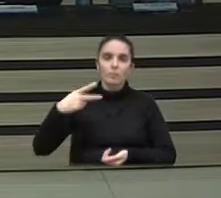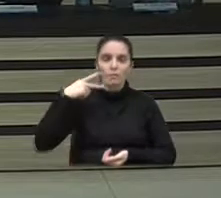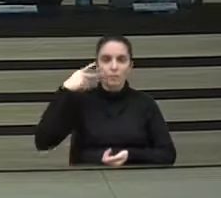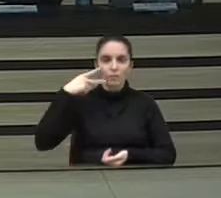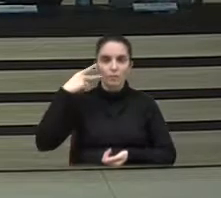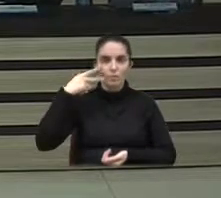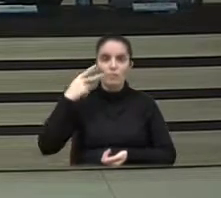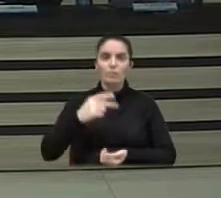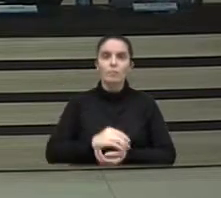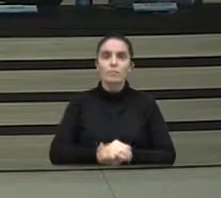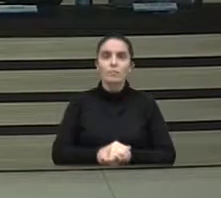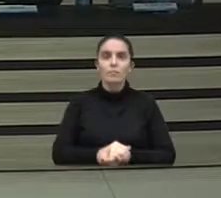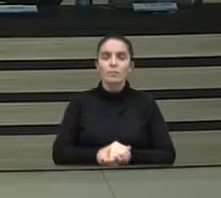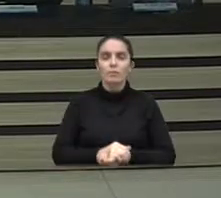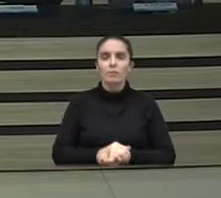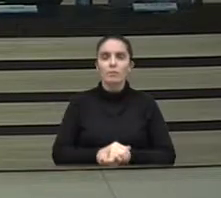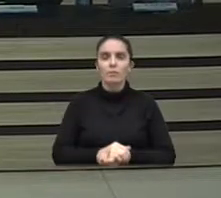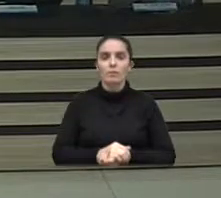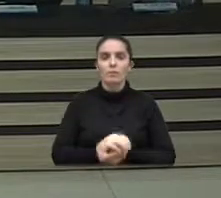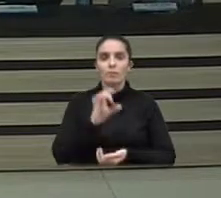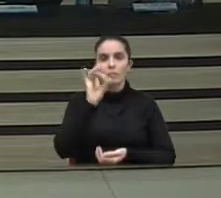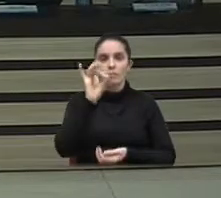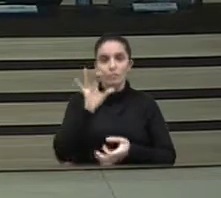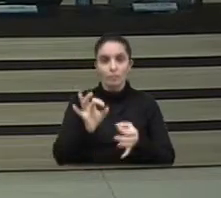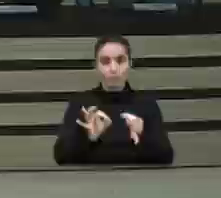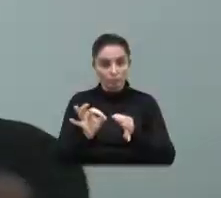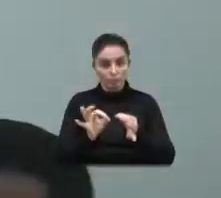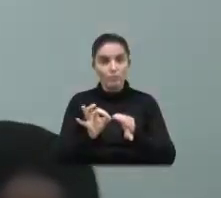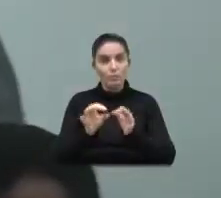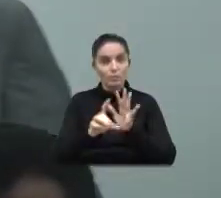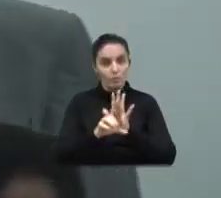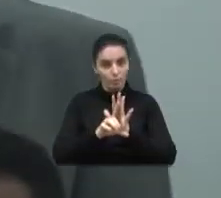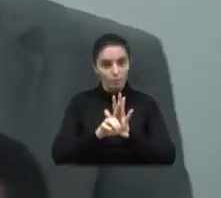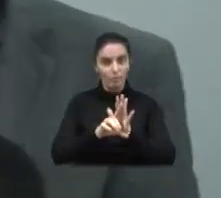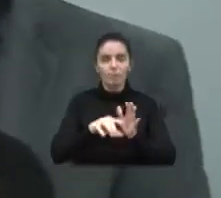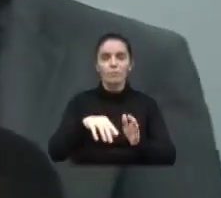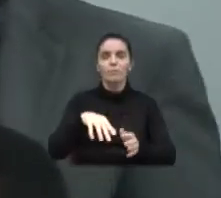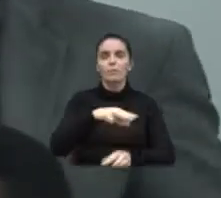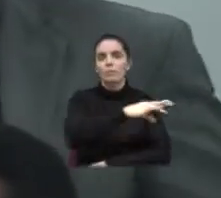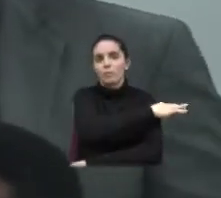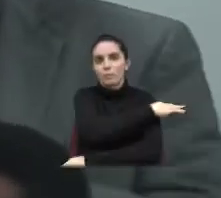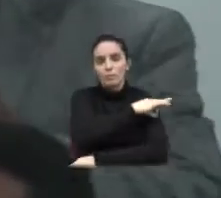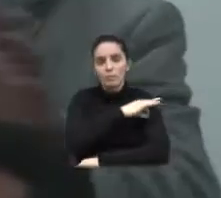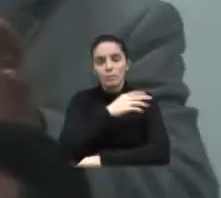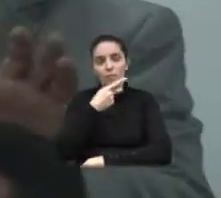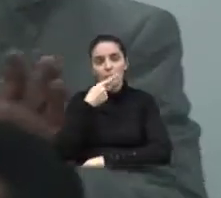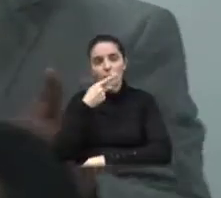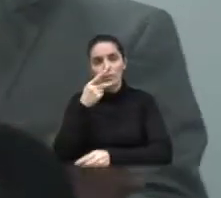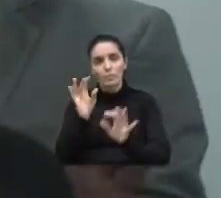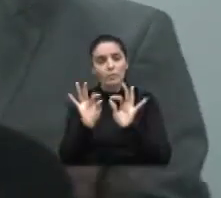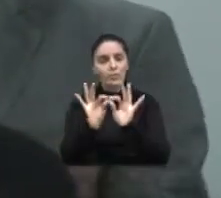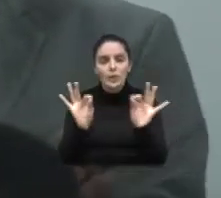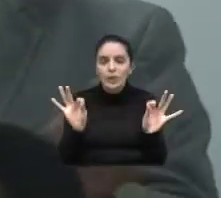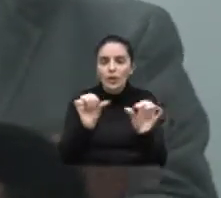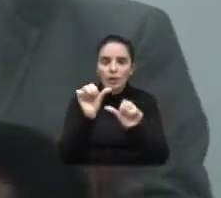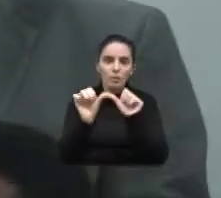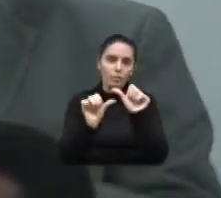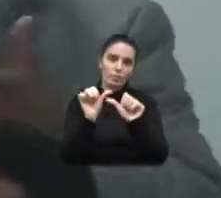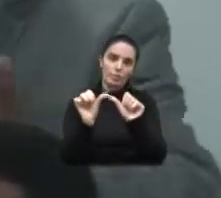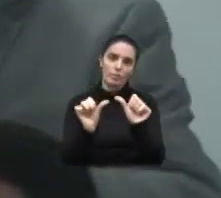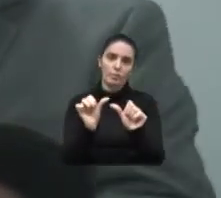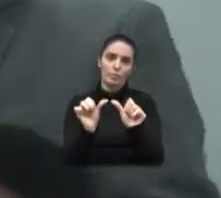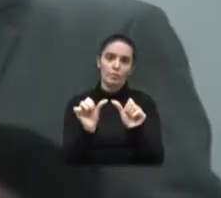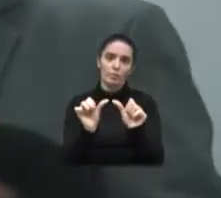vereadores, eu vou me ater somente ao projeto de lei do prefeito municipal, que trata de uma simples mudança, pequena